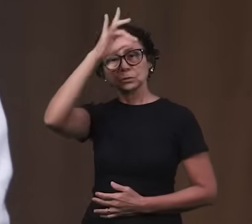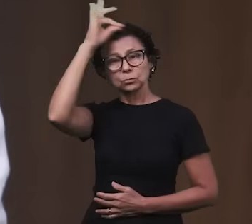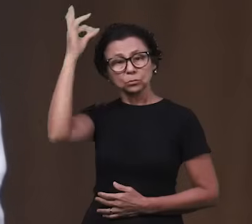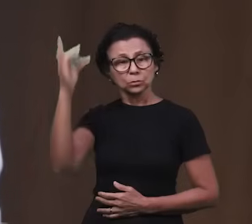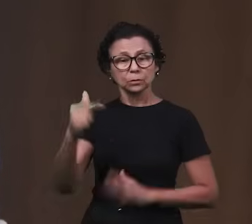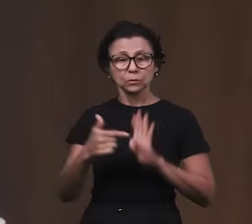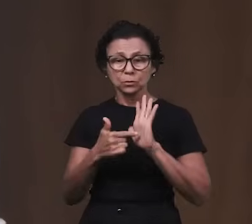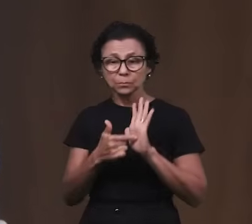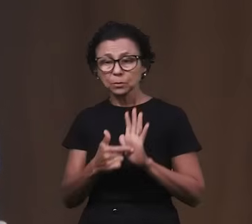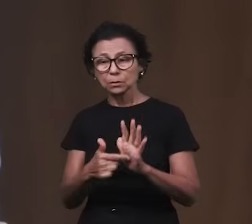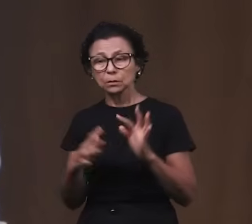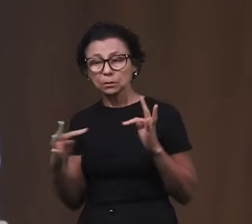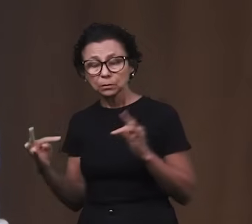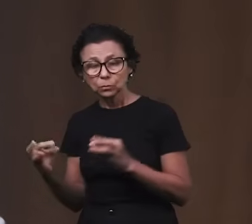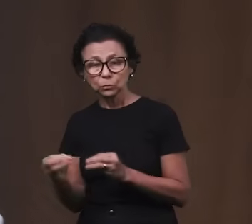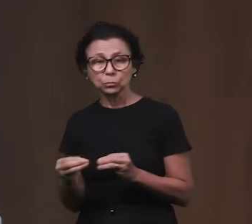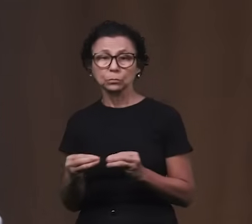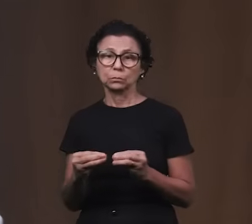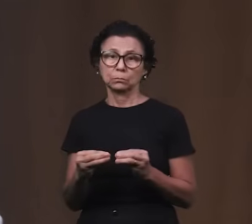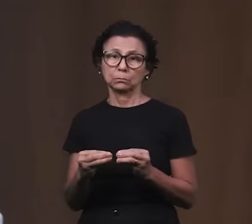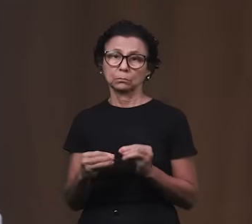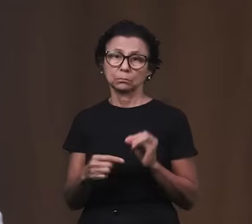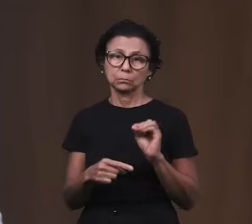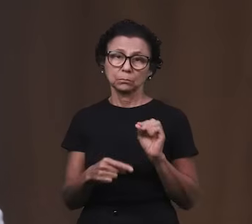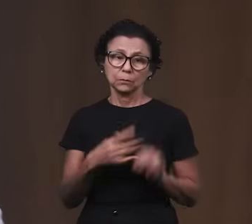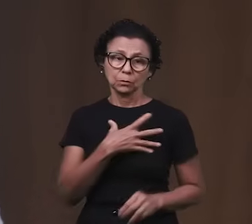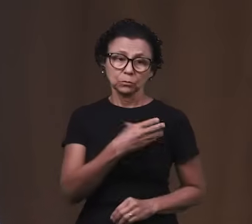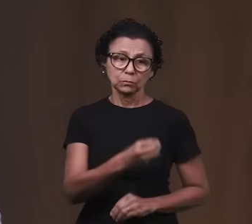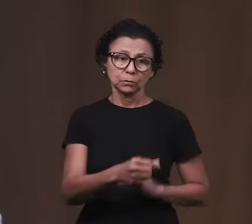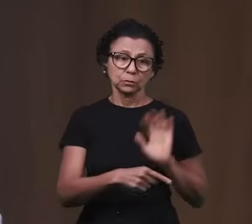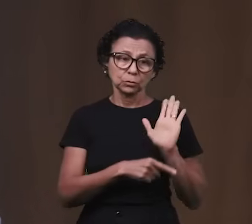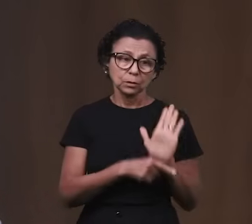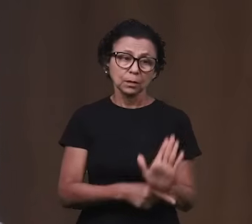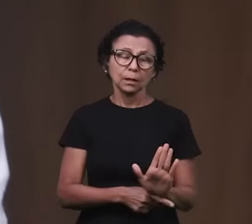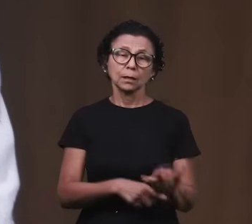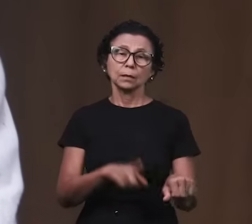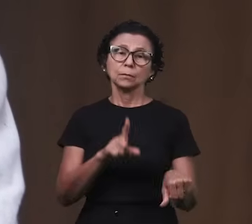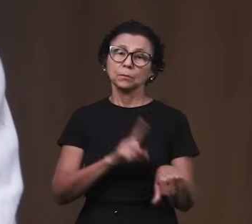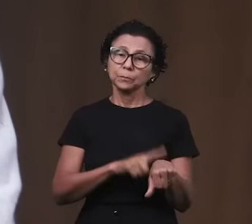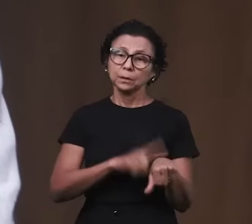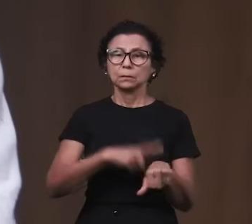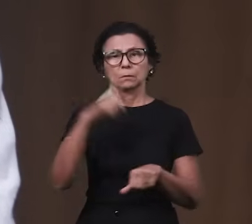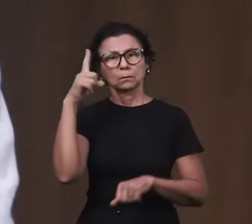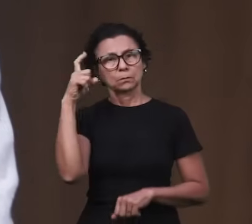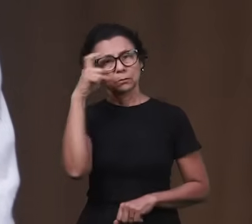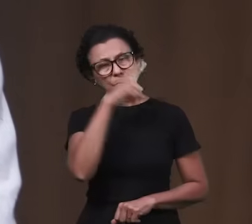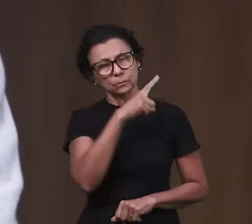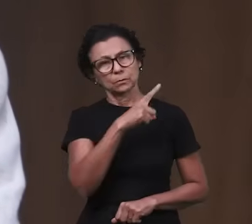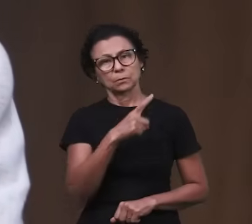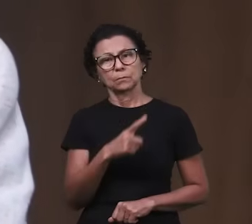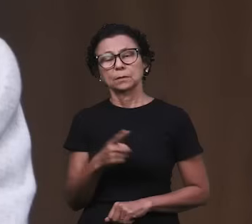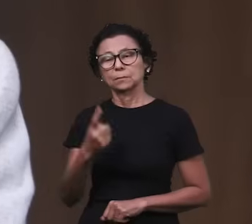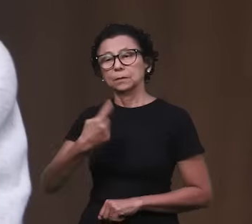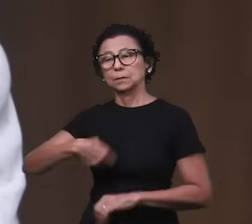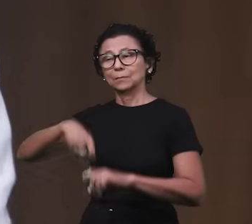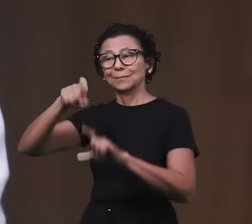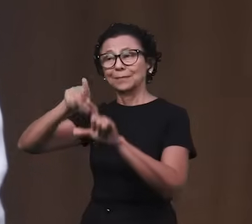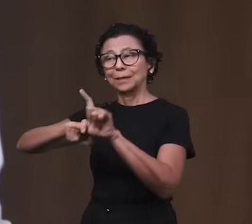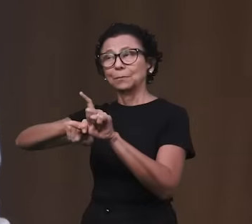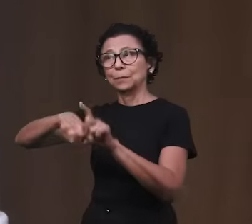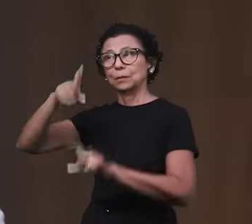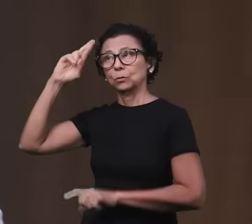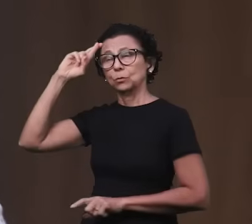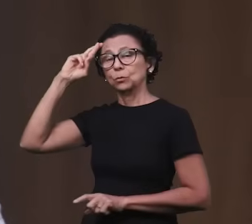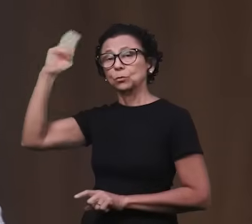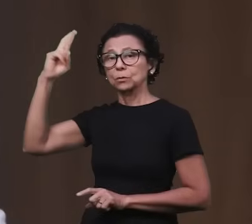para nós corrigirmos filhos até havendo um momento difícil. Mas se nós buscarmos do Senhor e usarmos as armas poderosas que